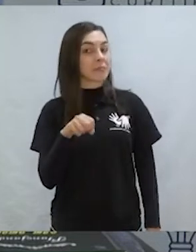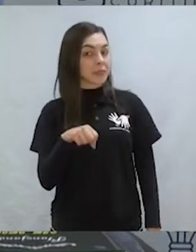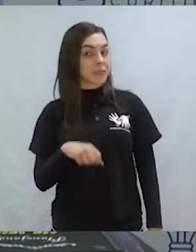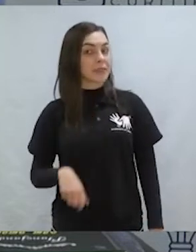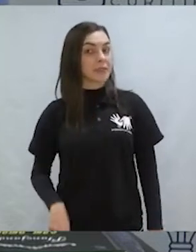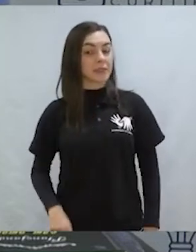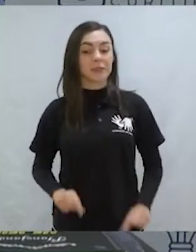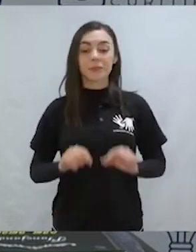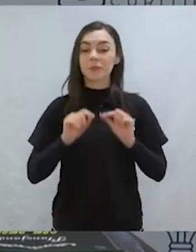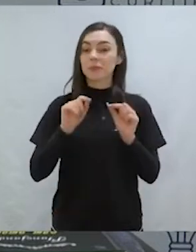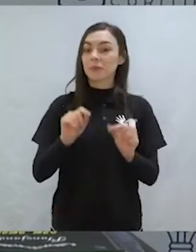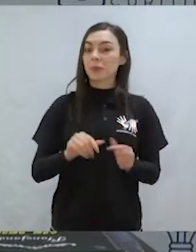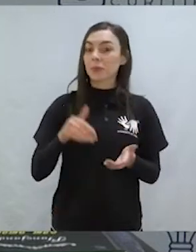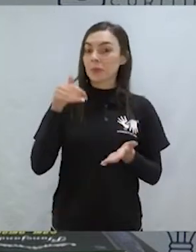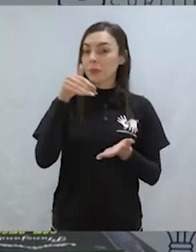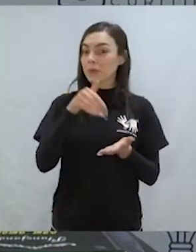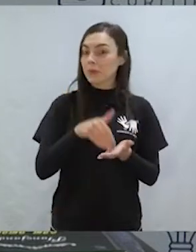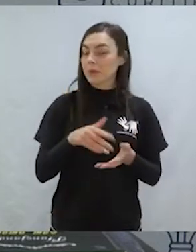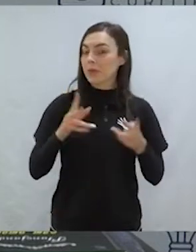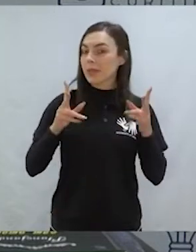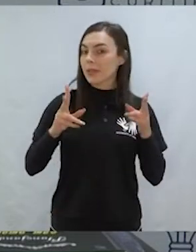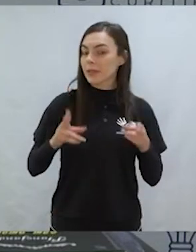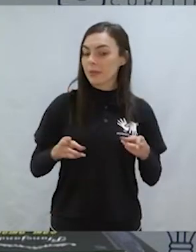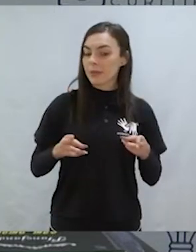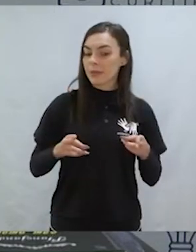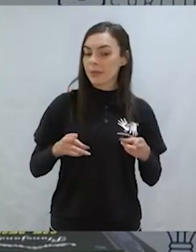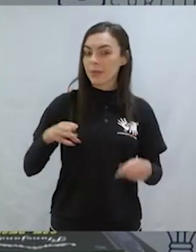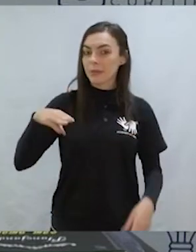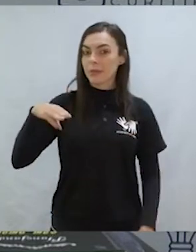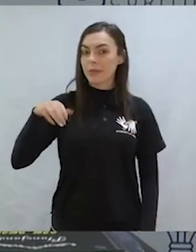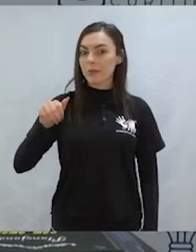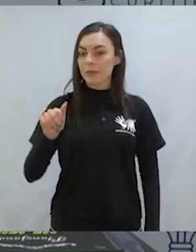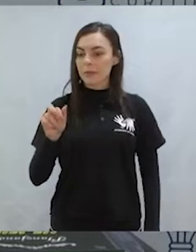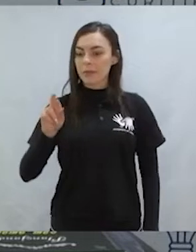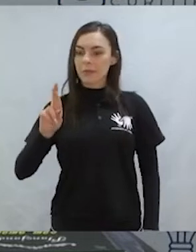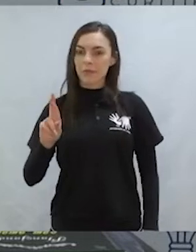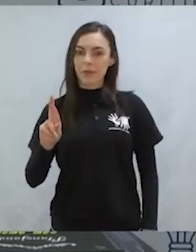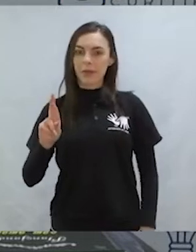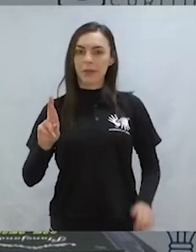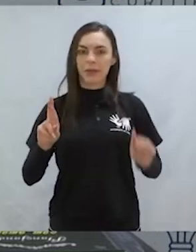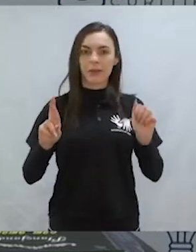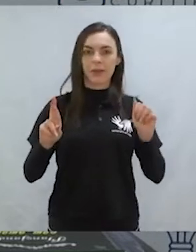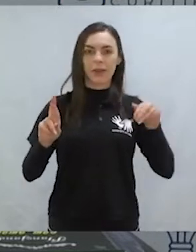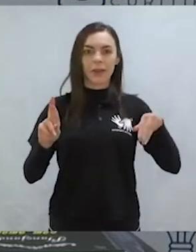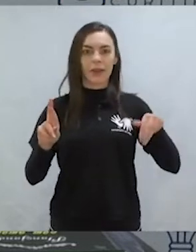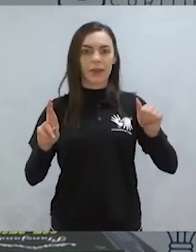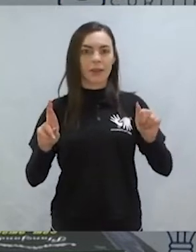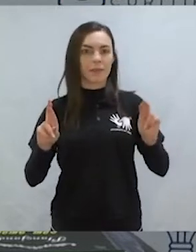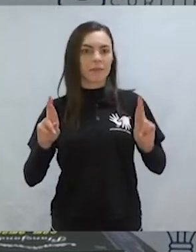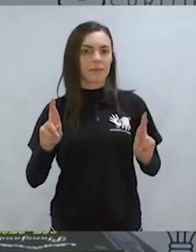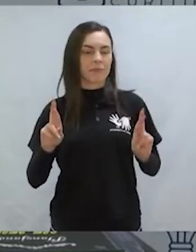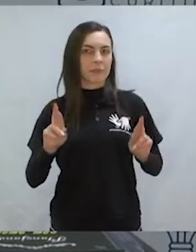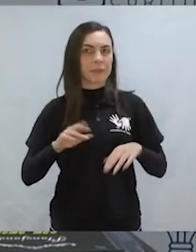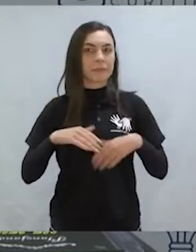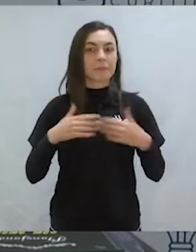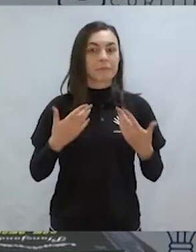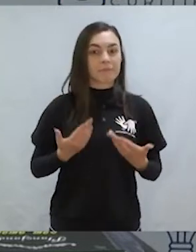que rima. Tanto é que termina igual, ó. Mar e